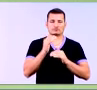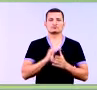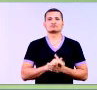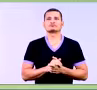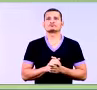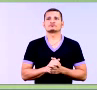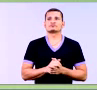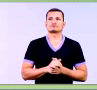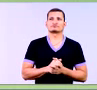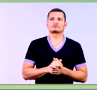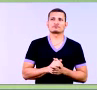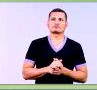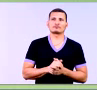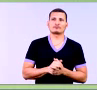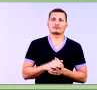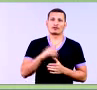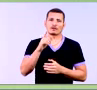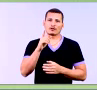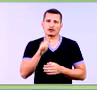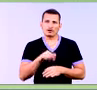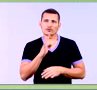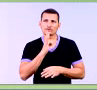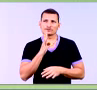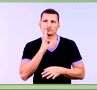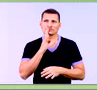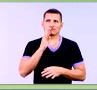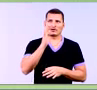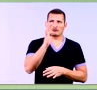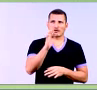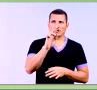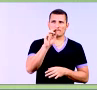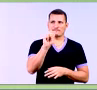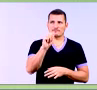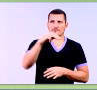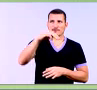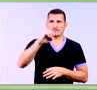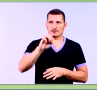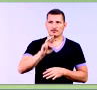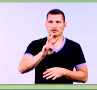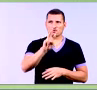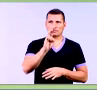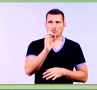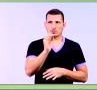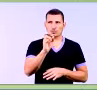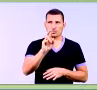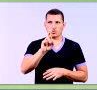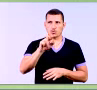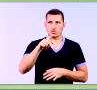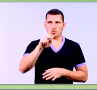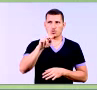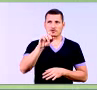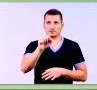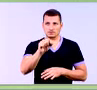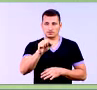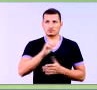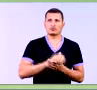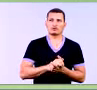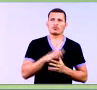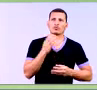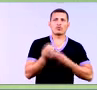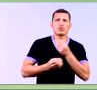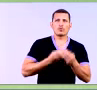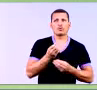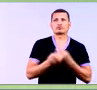desenvolvimento são os conhecidos frameworks. Para entender isso, utilizaremos hoje um